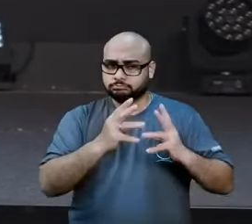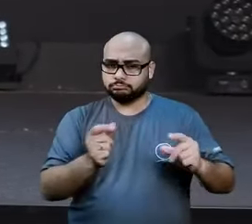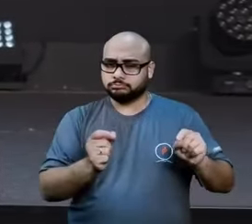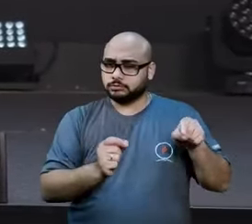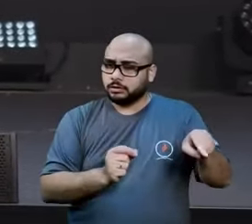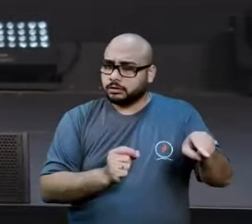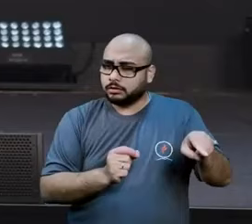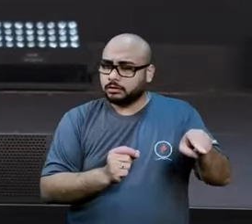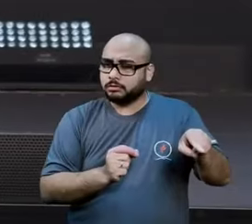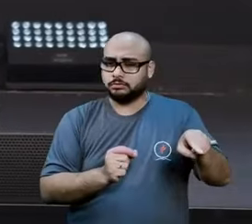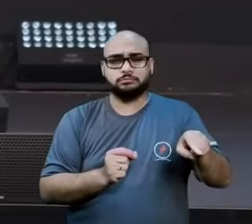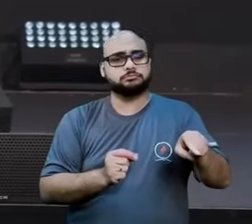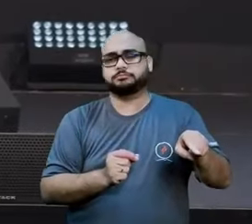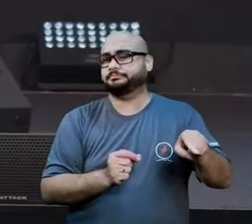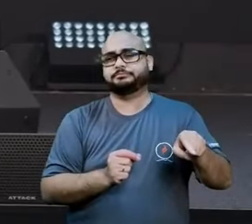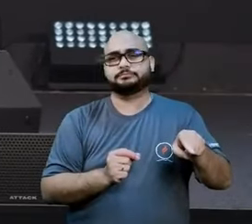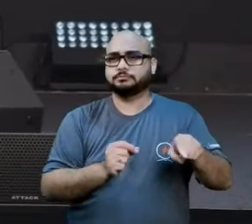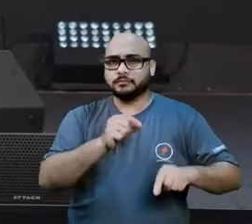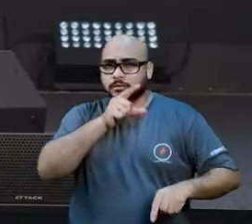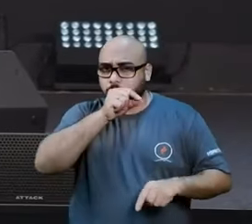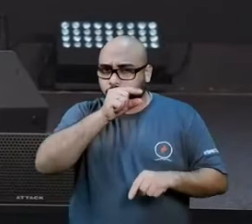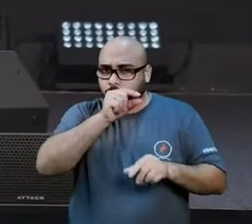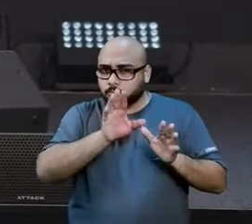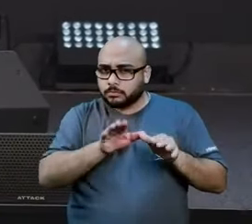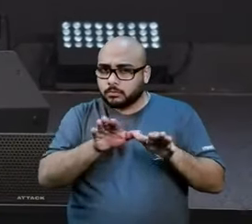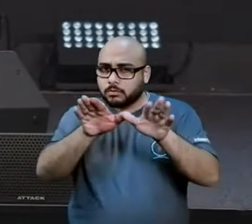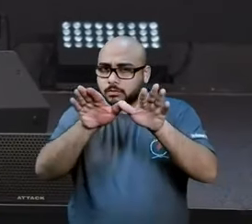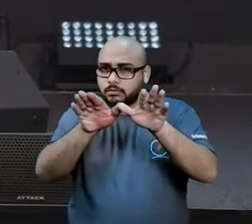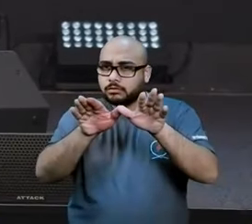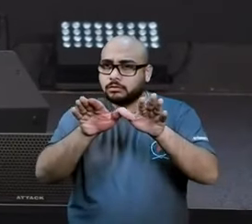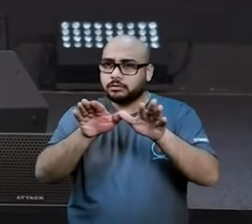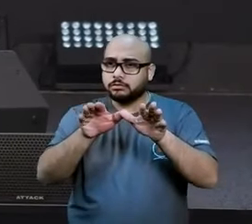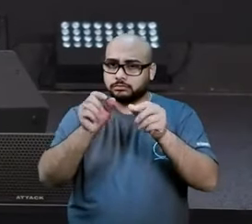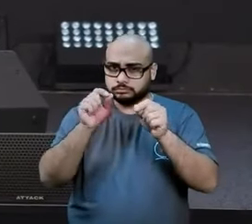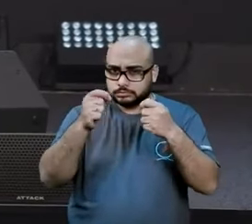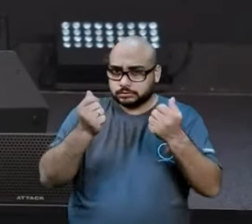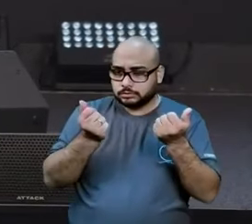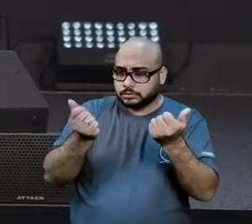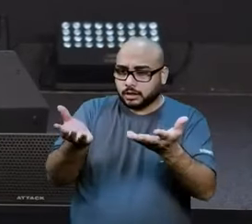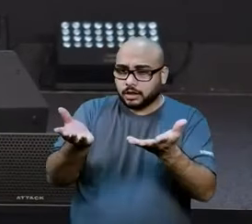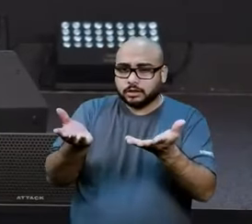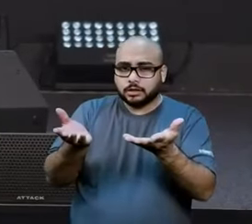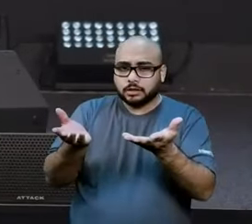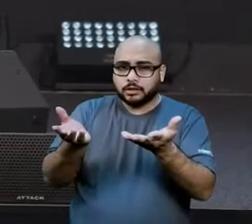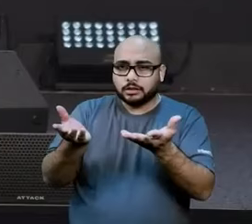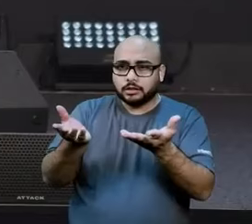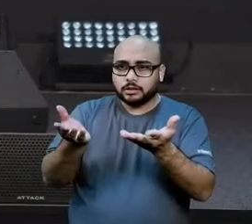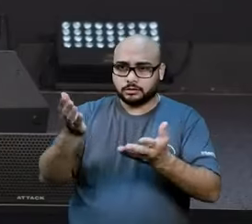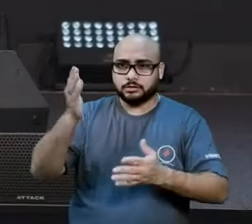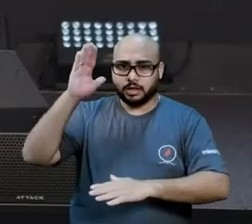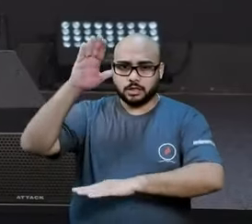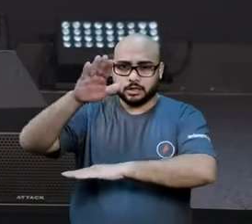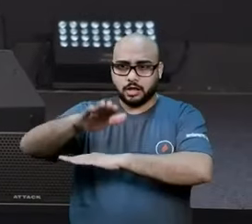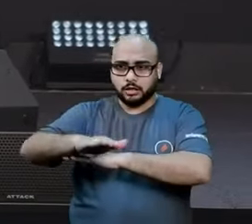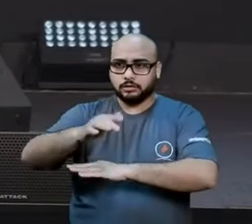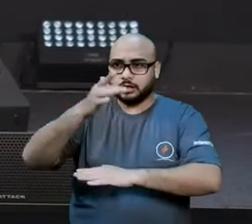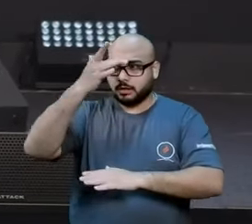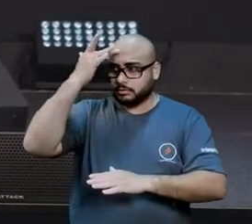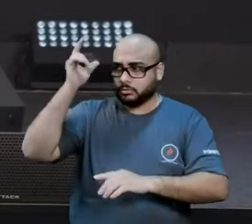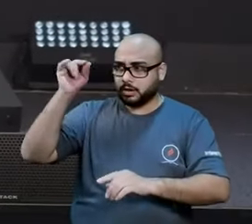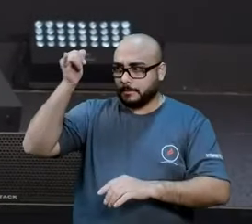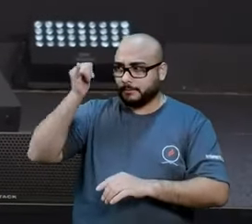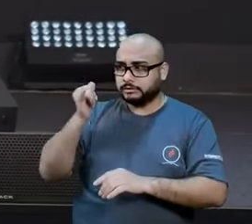Corvo que leva comida de manhã e de tarde pro profeta e quando a